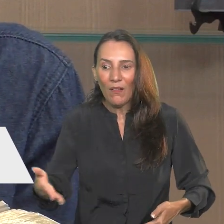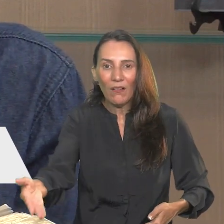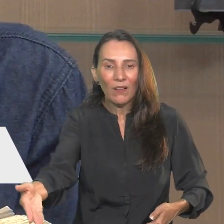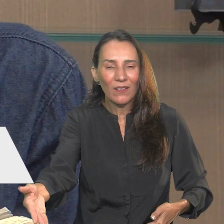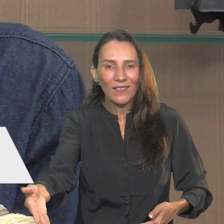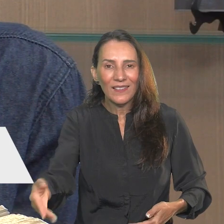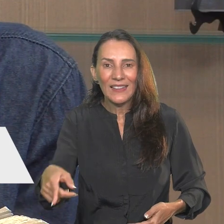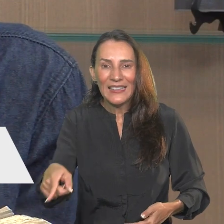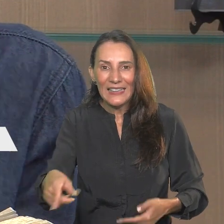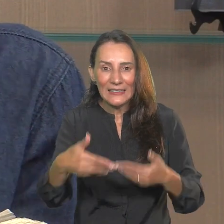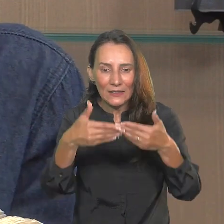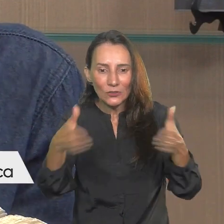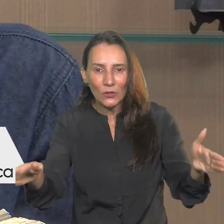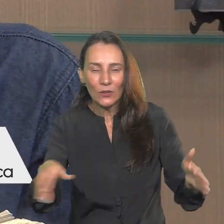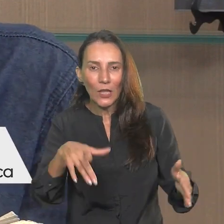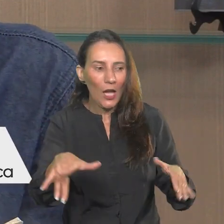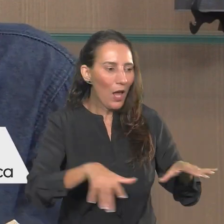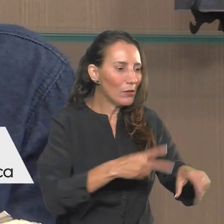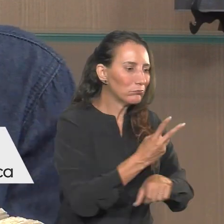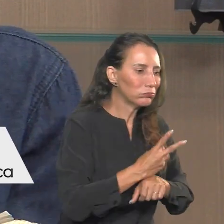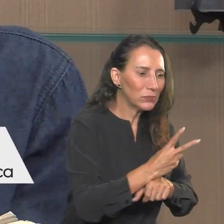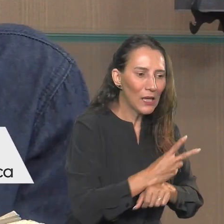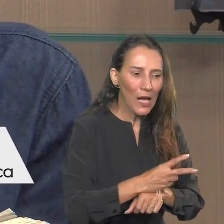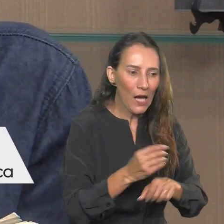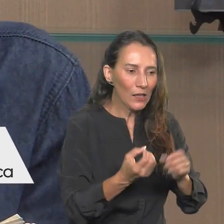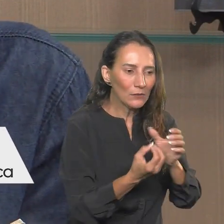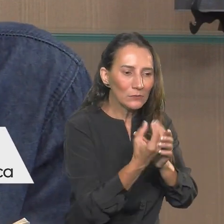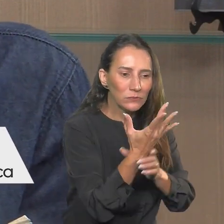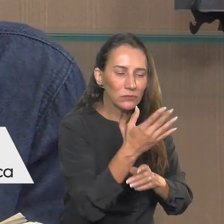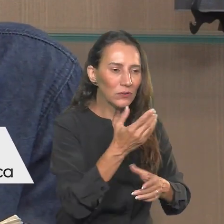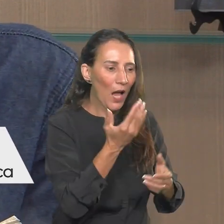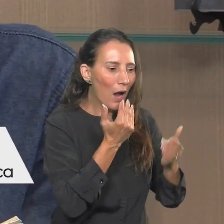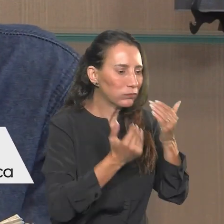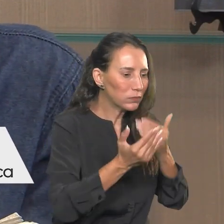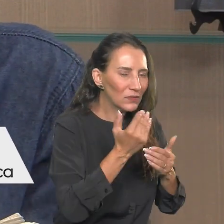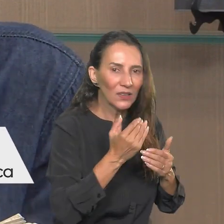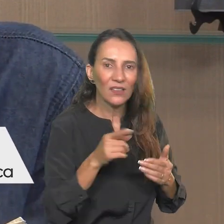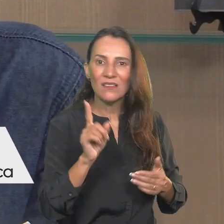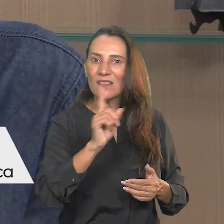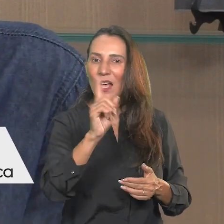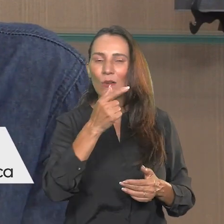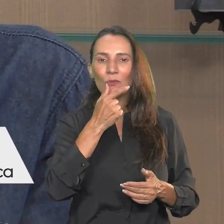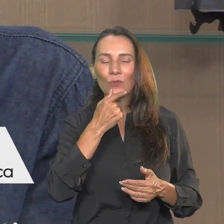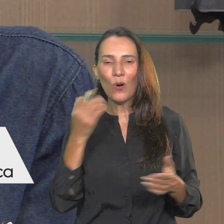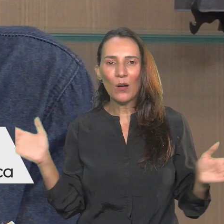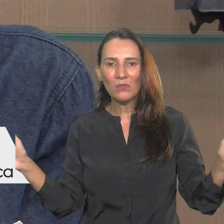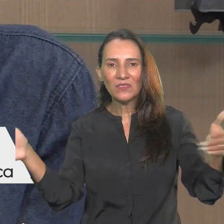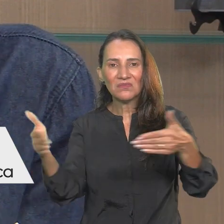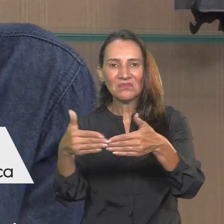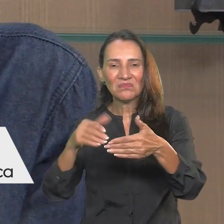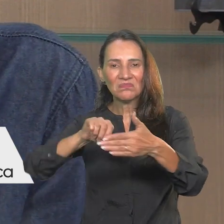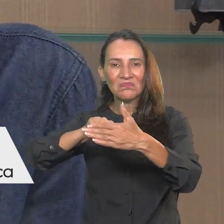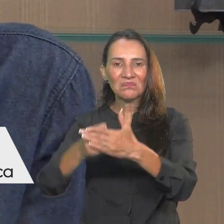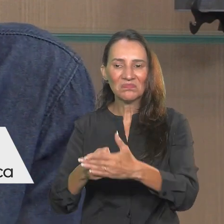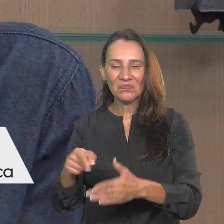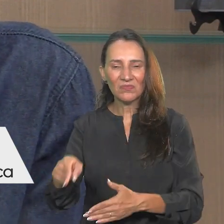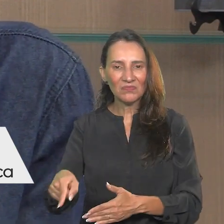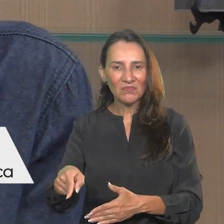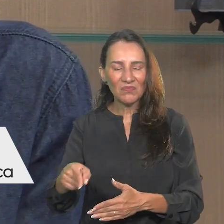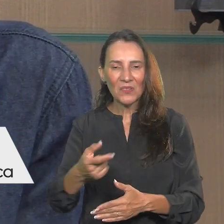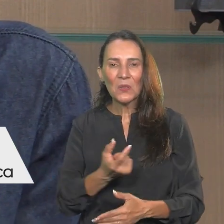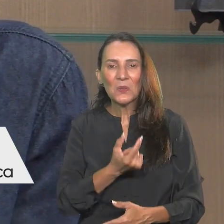relva, capim, mato, qualquer coisa, iriam se nutrir. Mas não, ele confinou os bois,